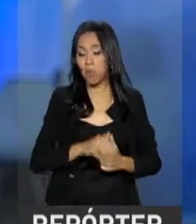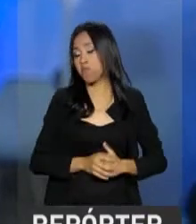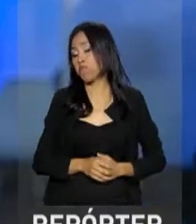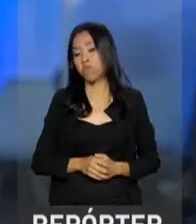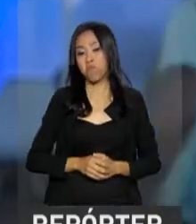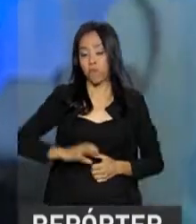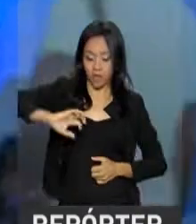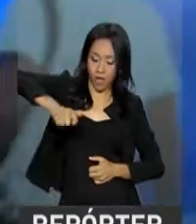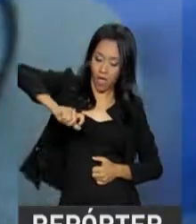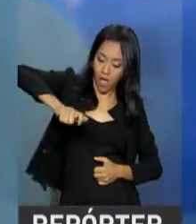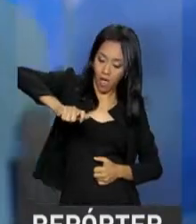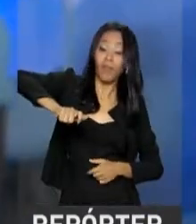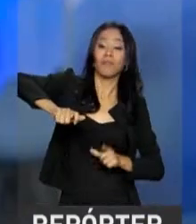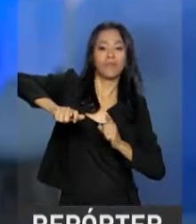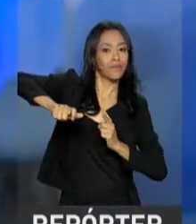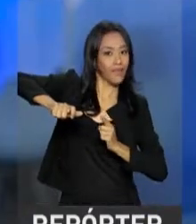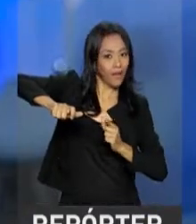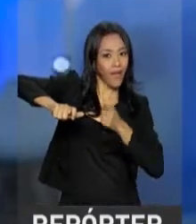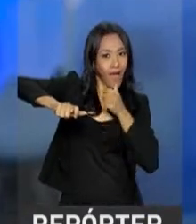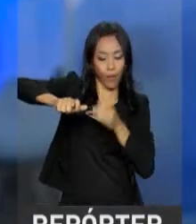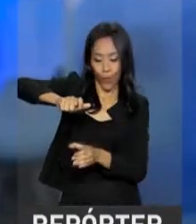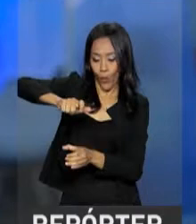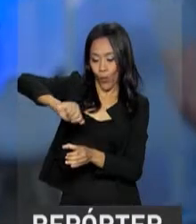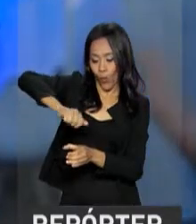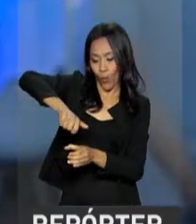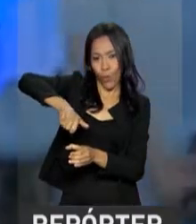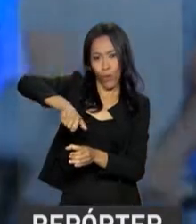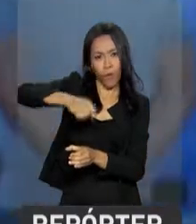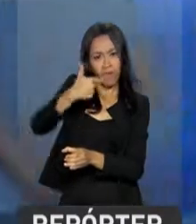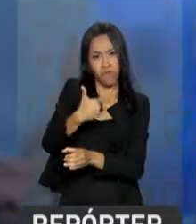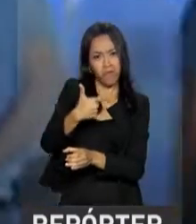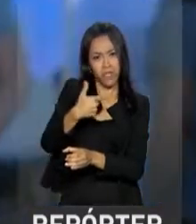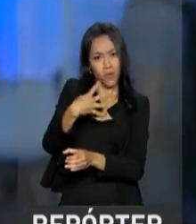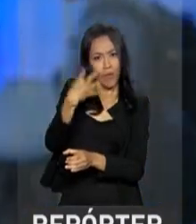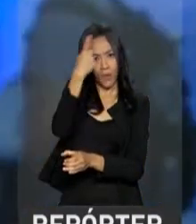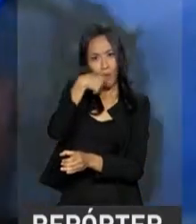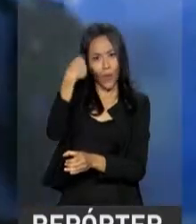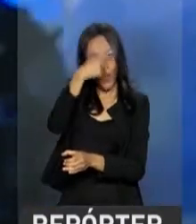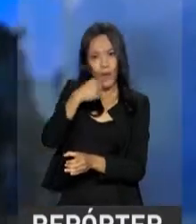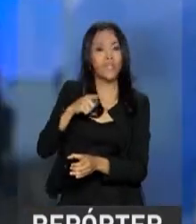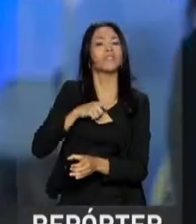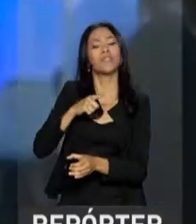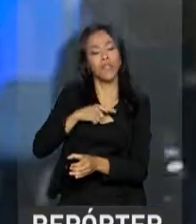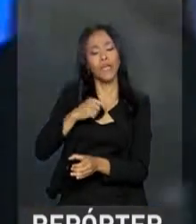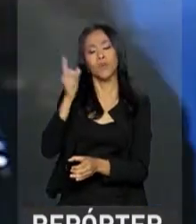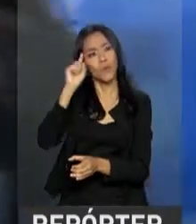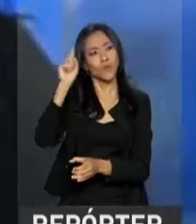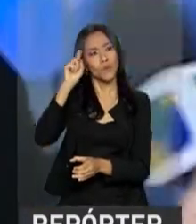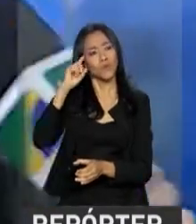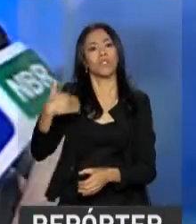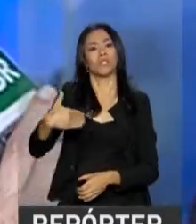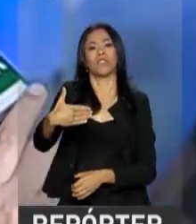a torneira e que não tenha água. A população tem água 24 horas por dia, todos os dias do